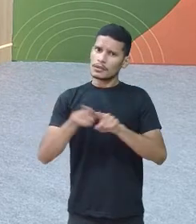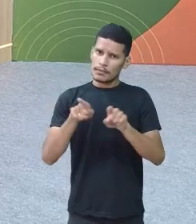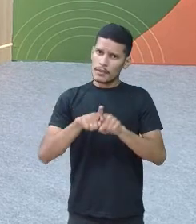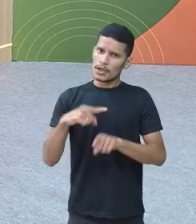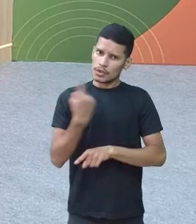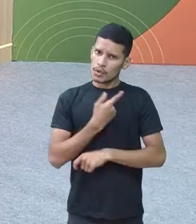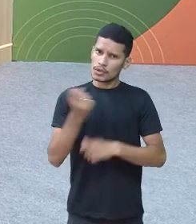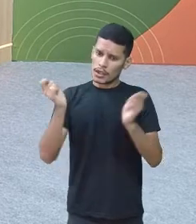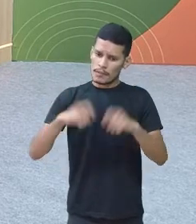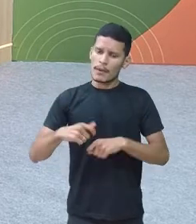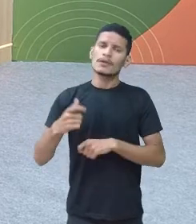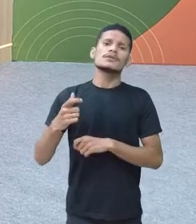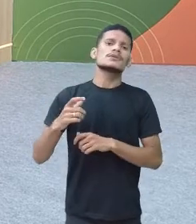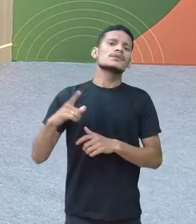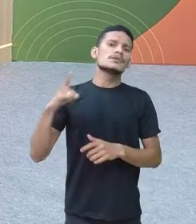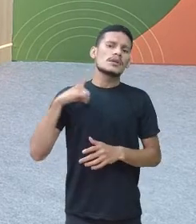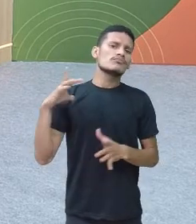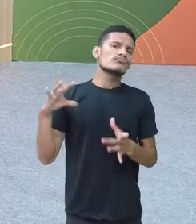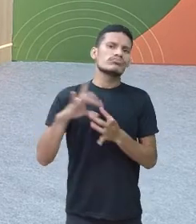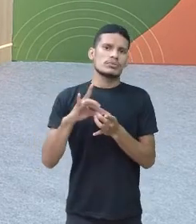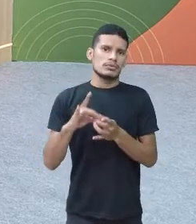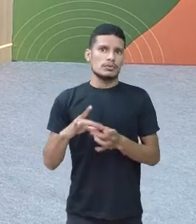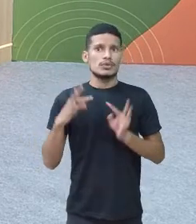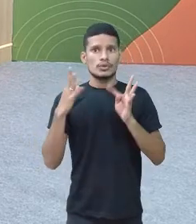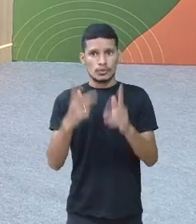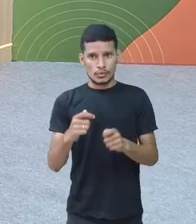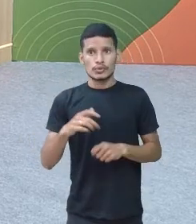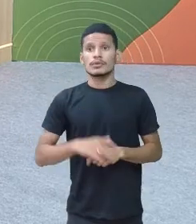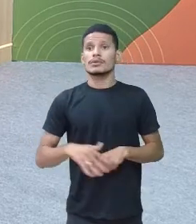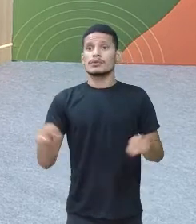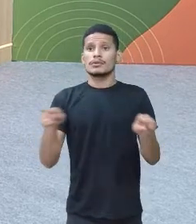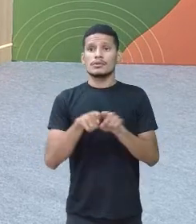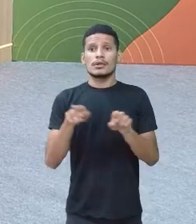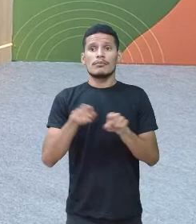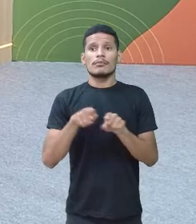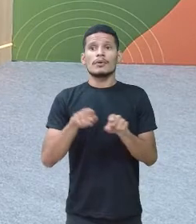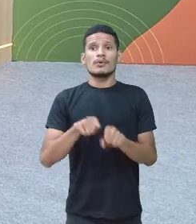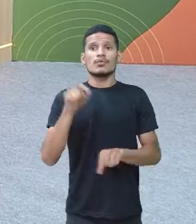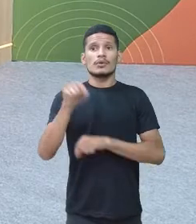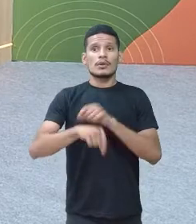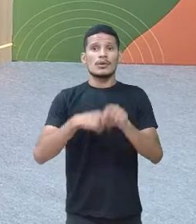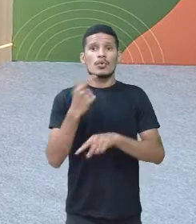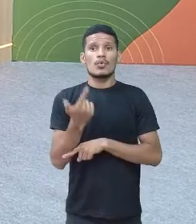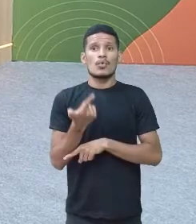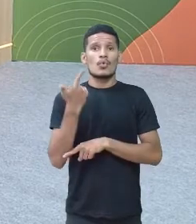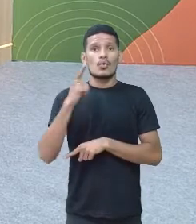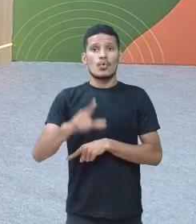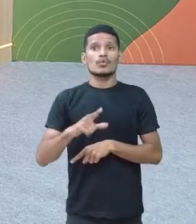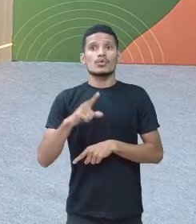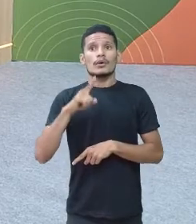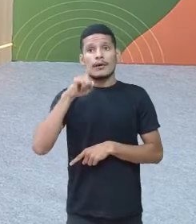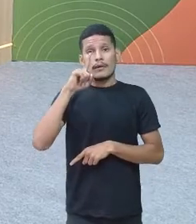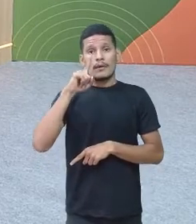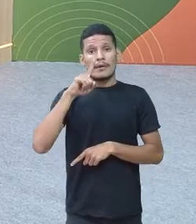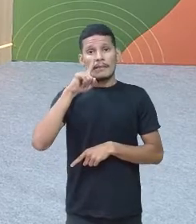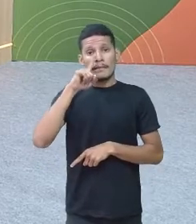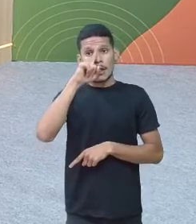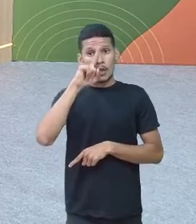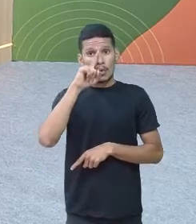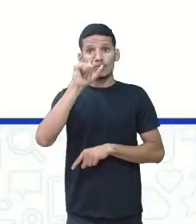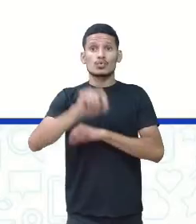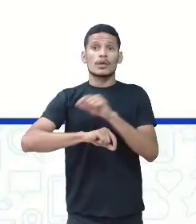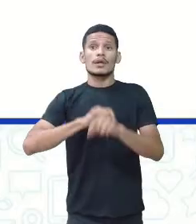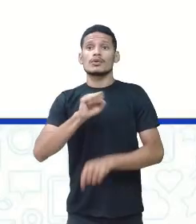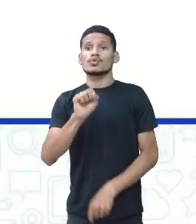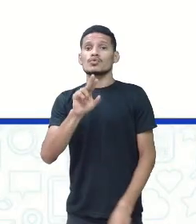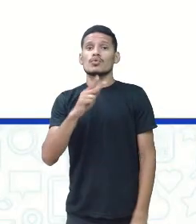poder conciliar e tudo. E aí vem um outro assunto polêmico, que é o uso de